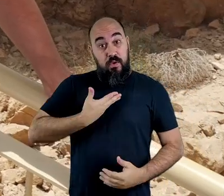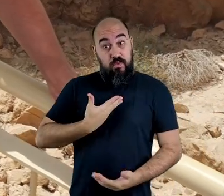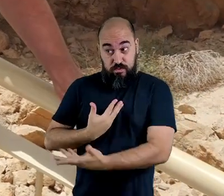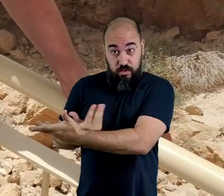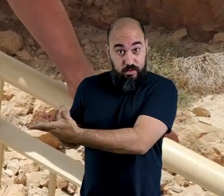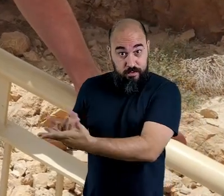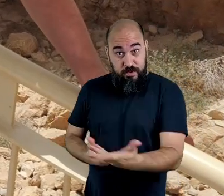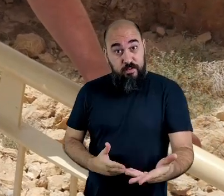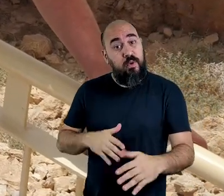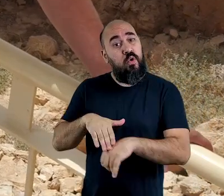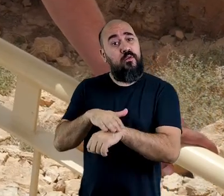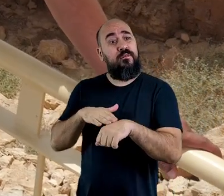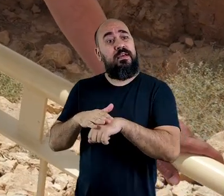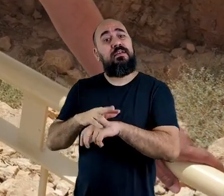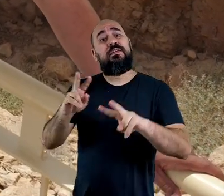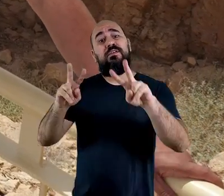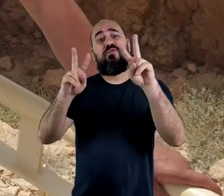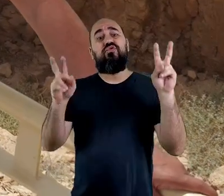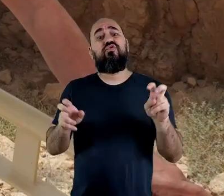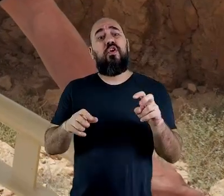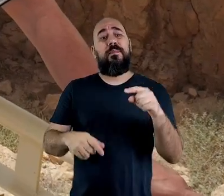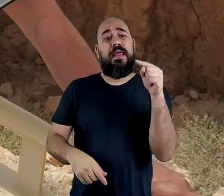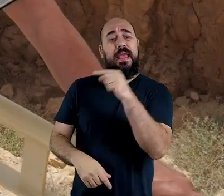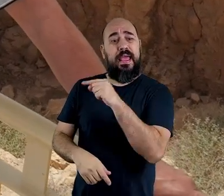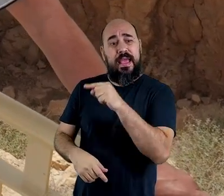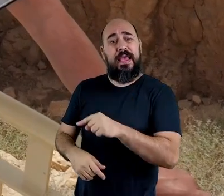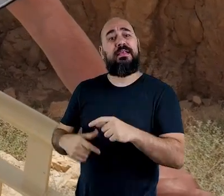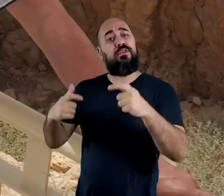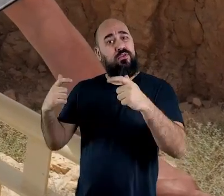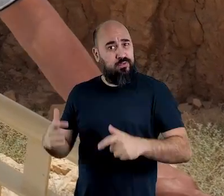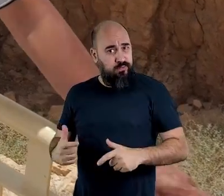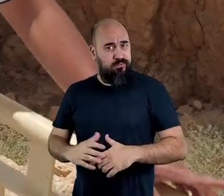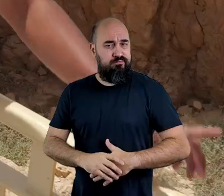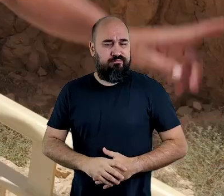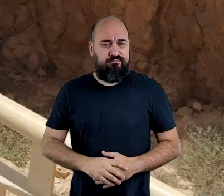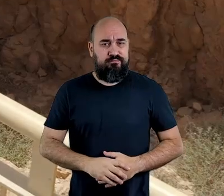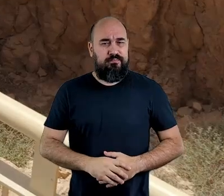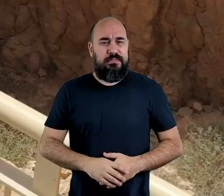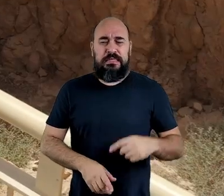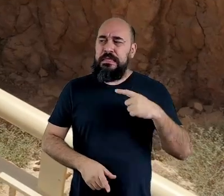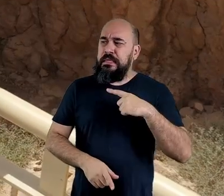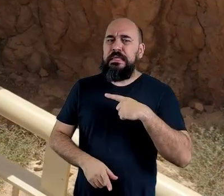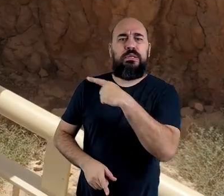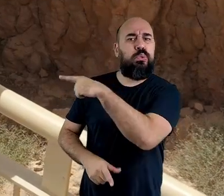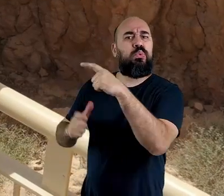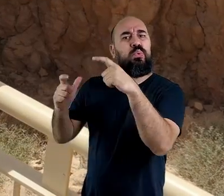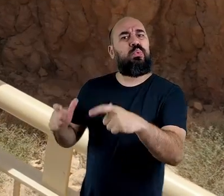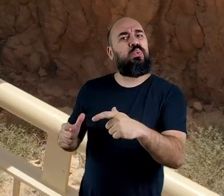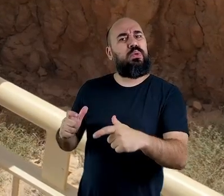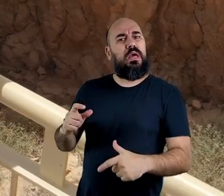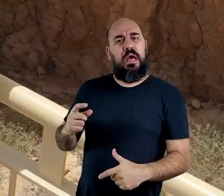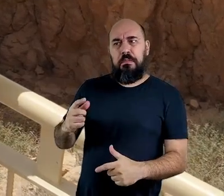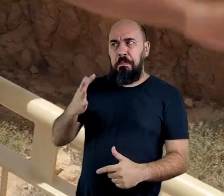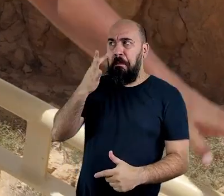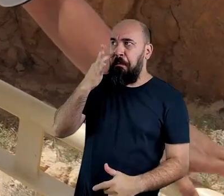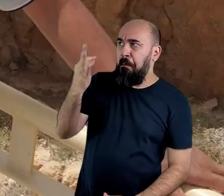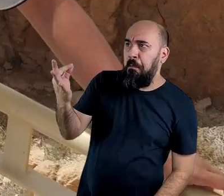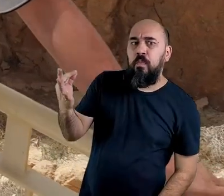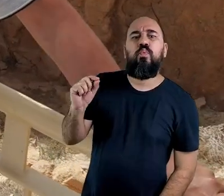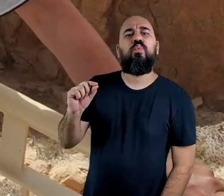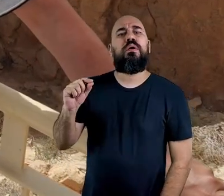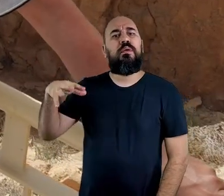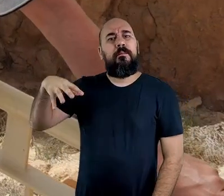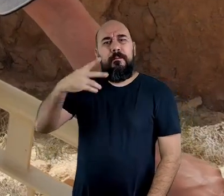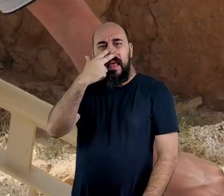um pouquinho mais sobre essa fortaleza. Yehuda, ali atrás tem algo que me chama a atenção, que é uma torre.